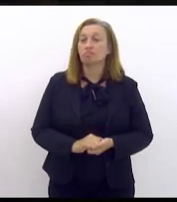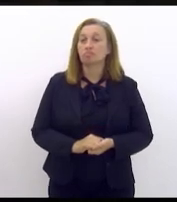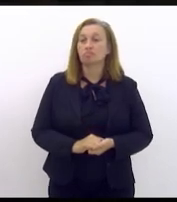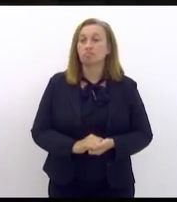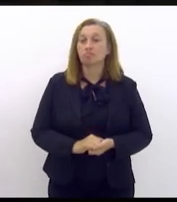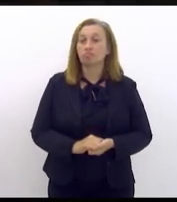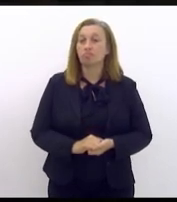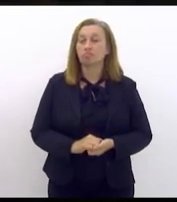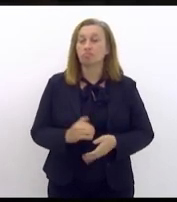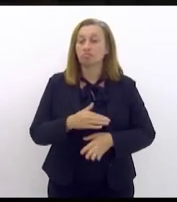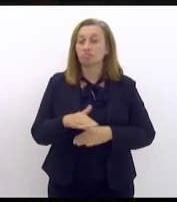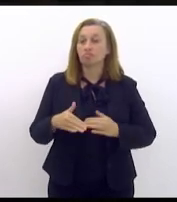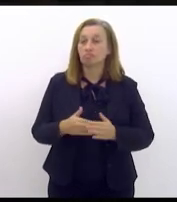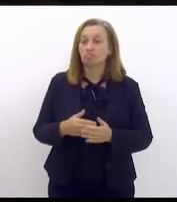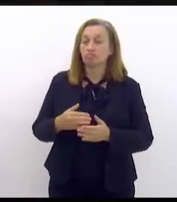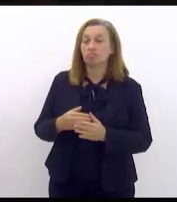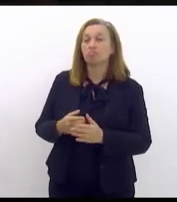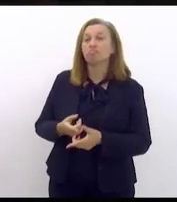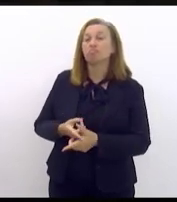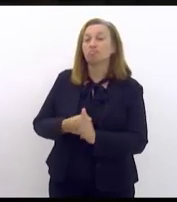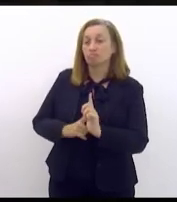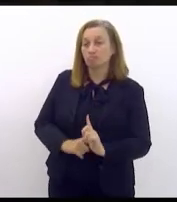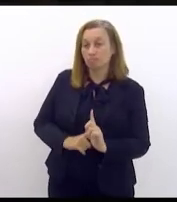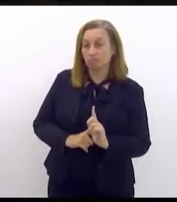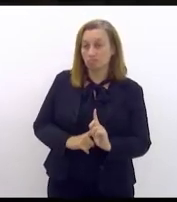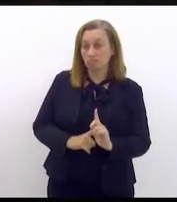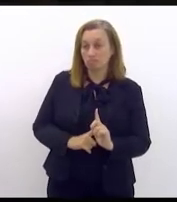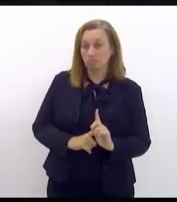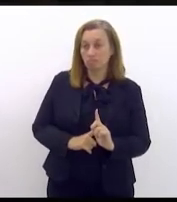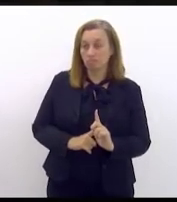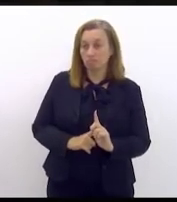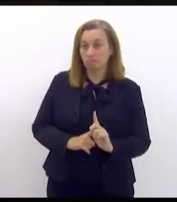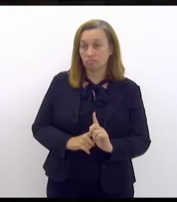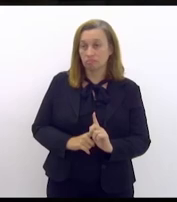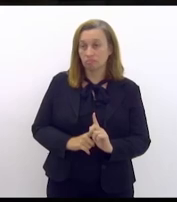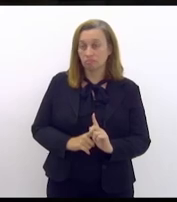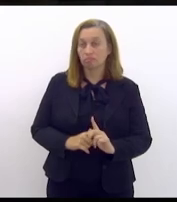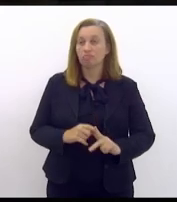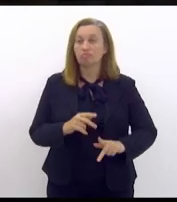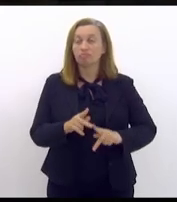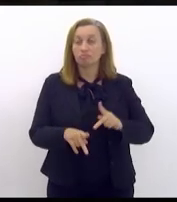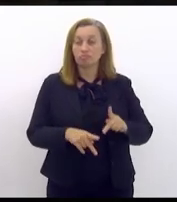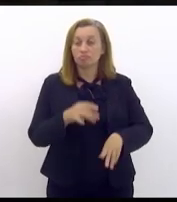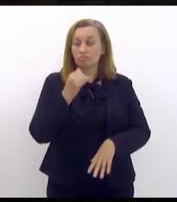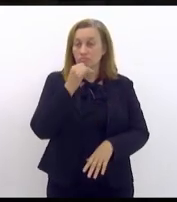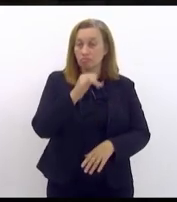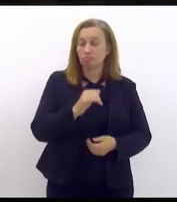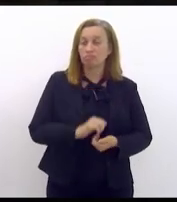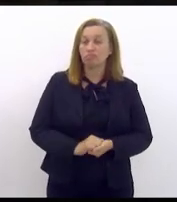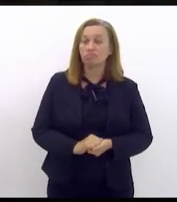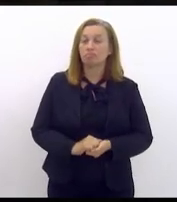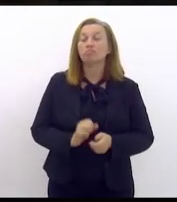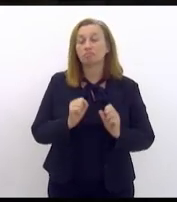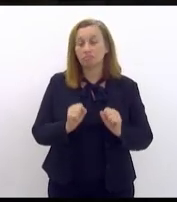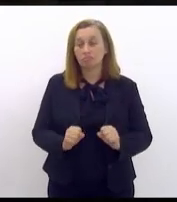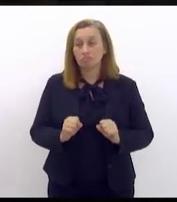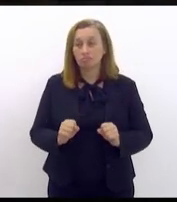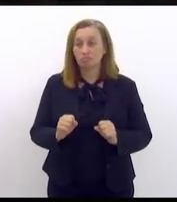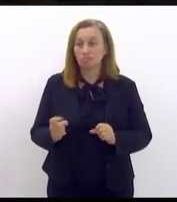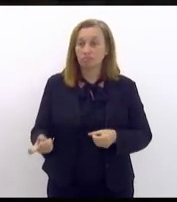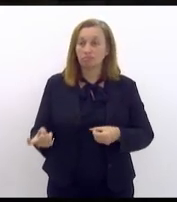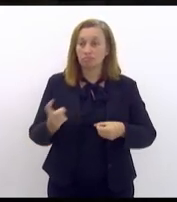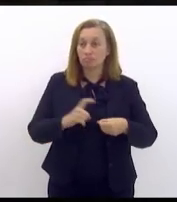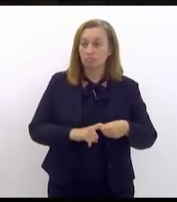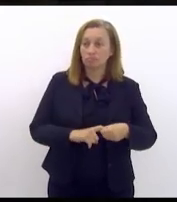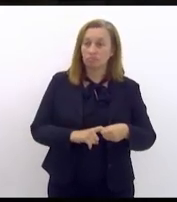dos devedores da população fluminense, que não são devedores do governo, são devedores da população fluminense, para que nós possamos recuperar aquilo